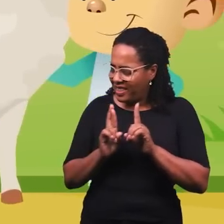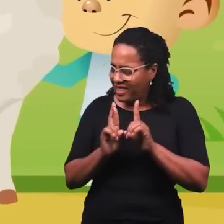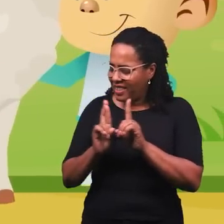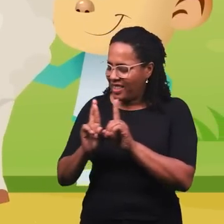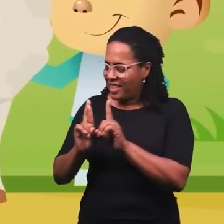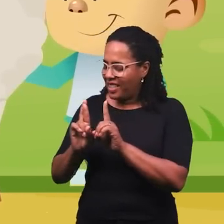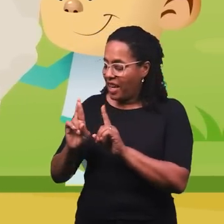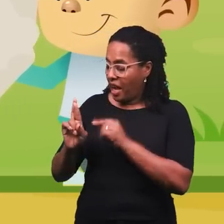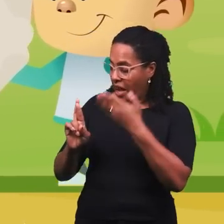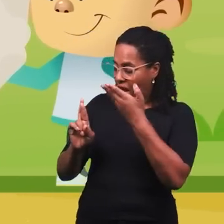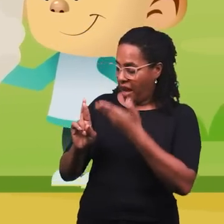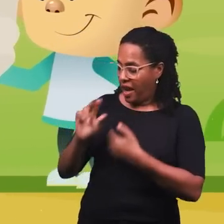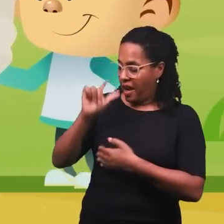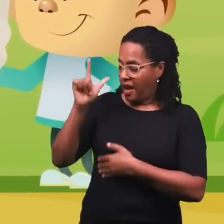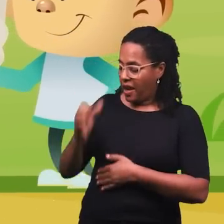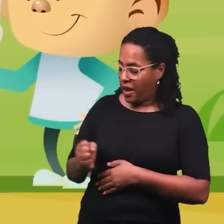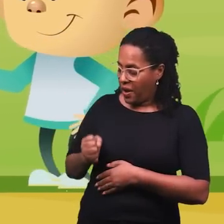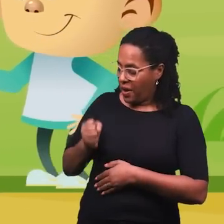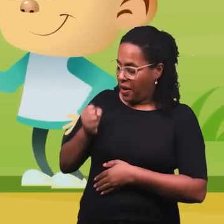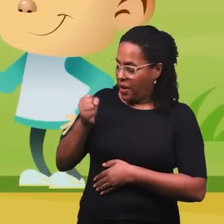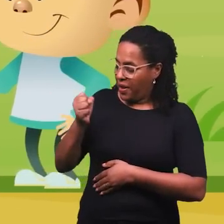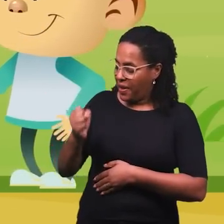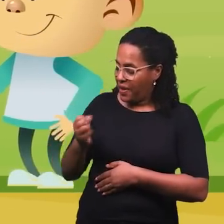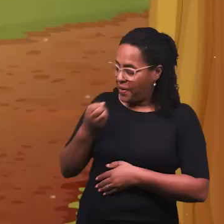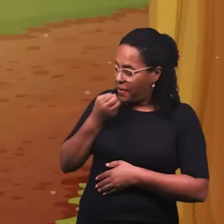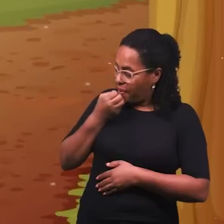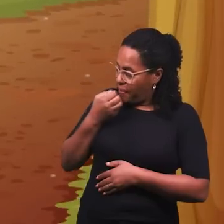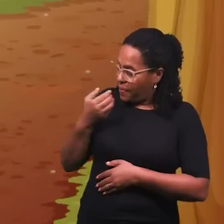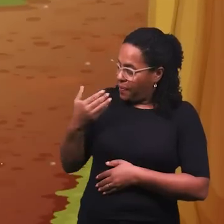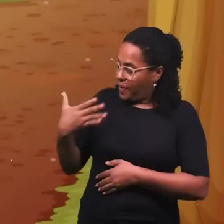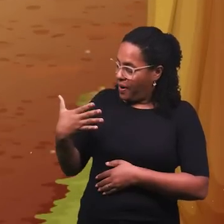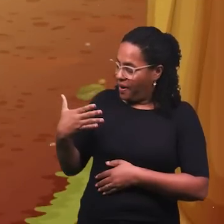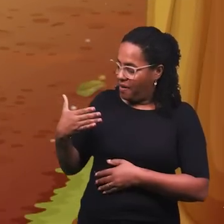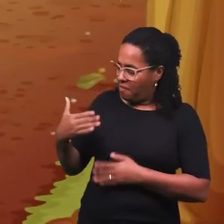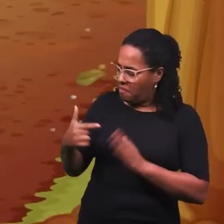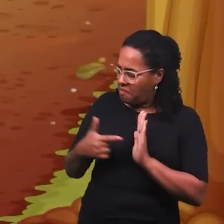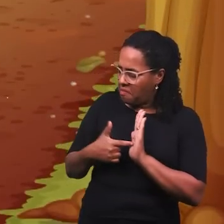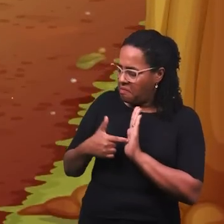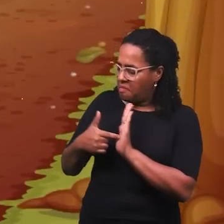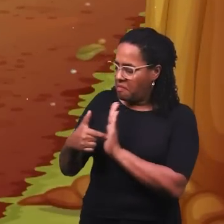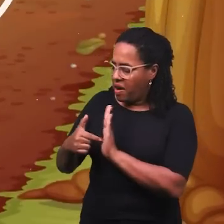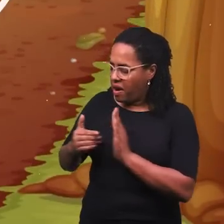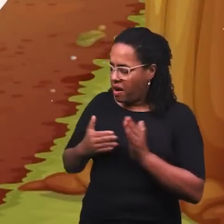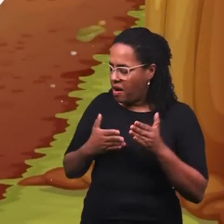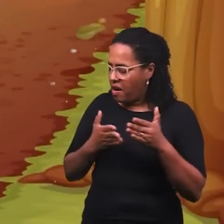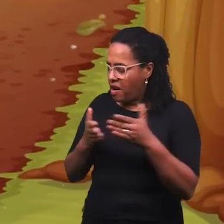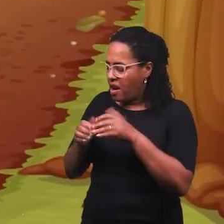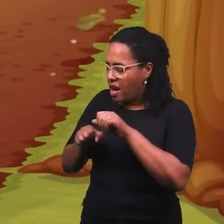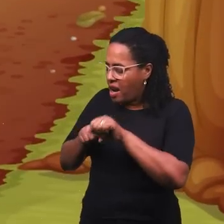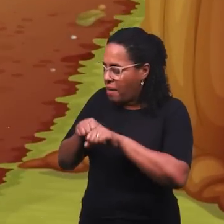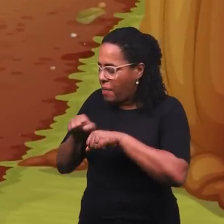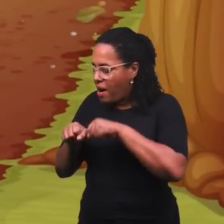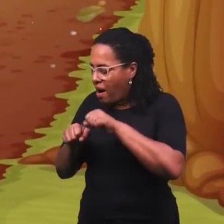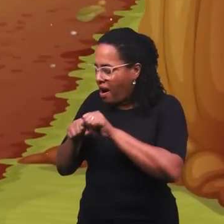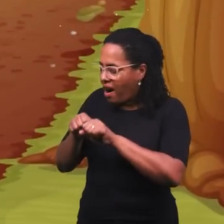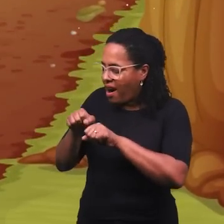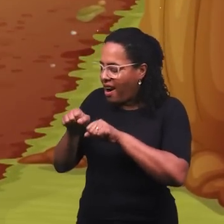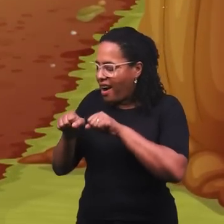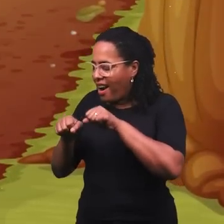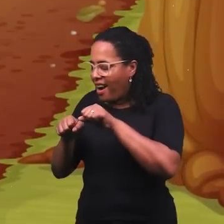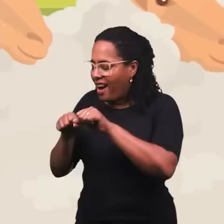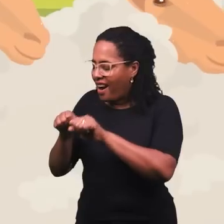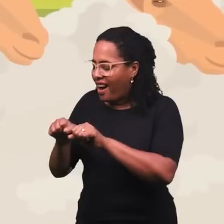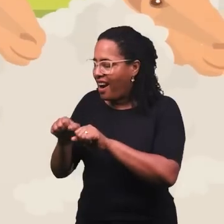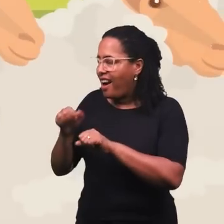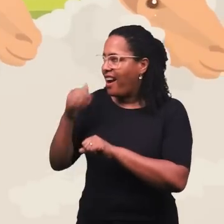é meu bom pastor, me mostra o caminho em que devo